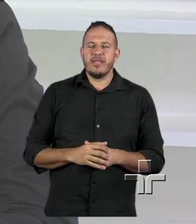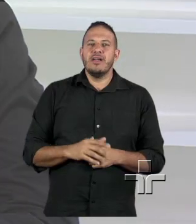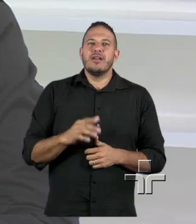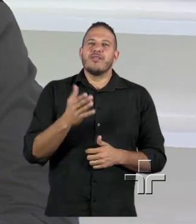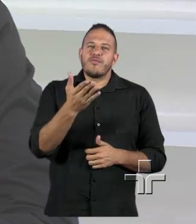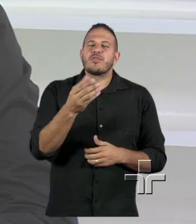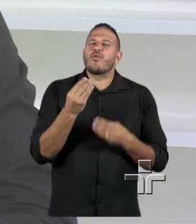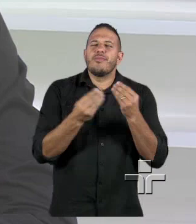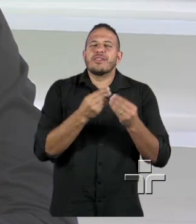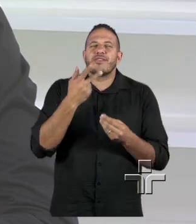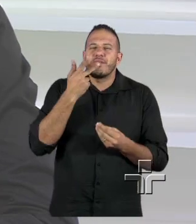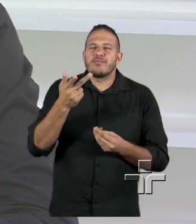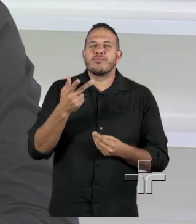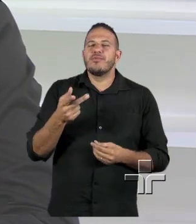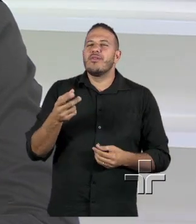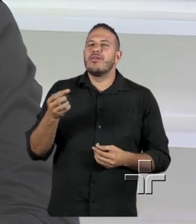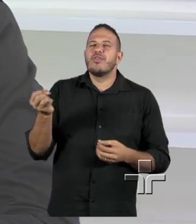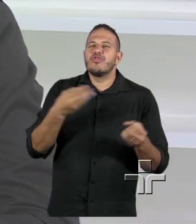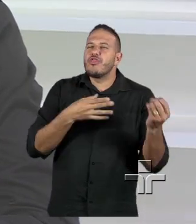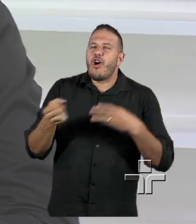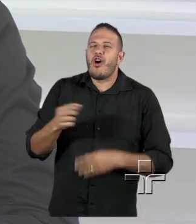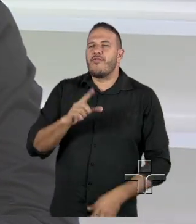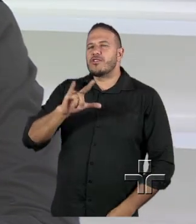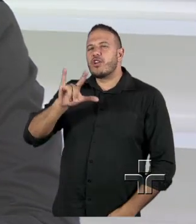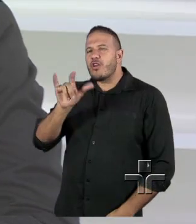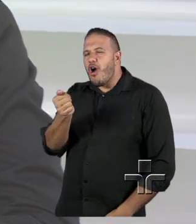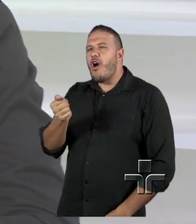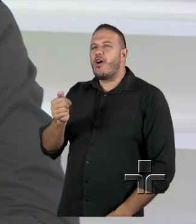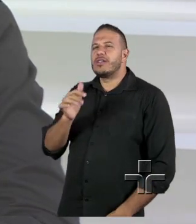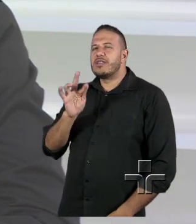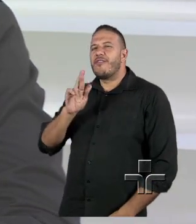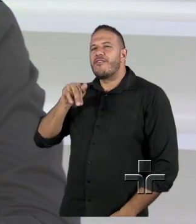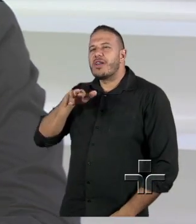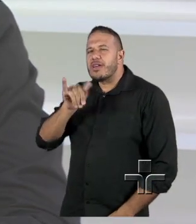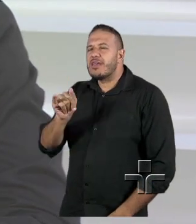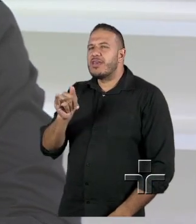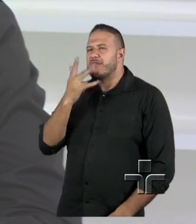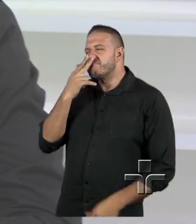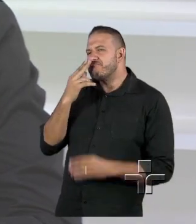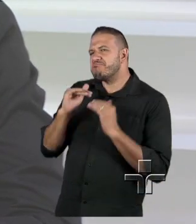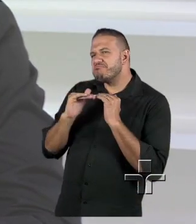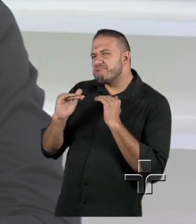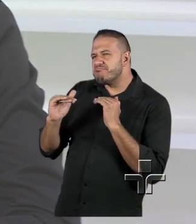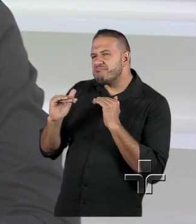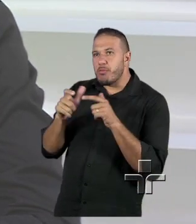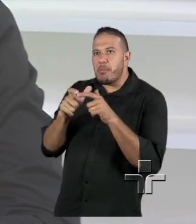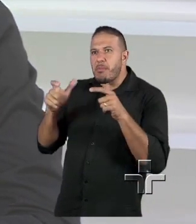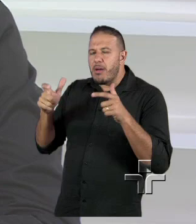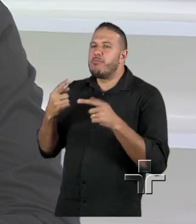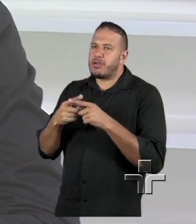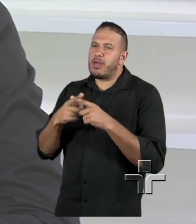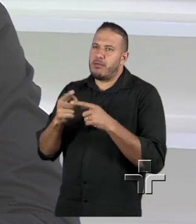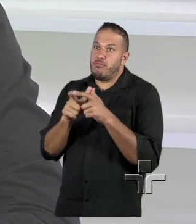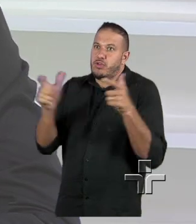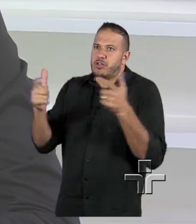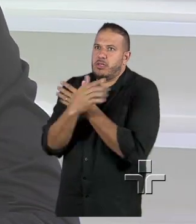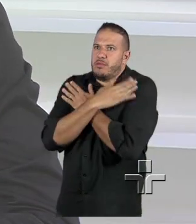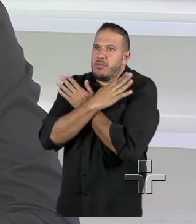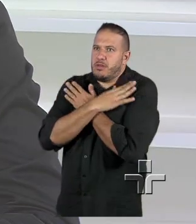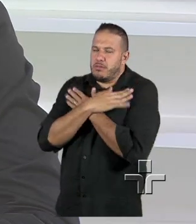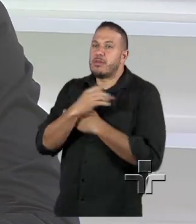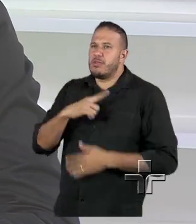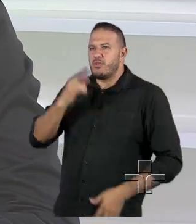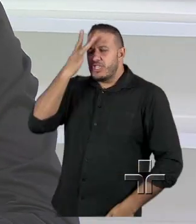hoje por novas lojas, por novas franquias? Se está morna, se está aquecida? Porque imagino que com o desemprego elevado, tem muita gente